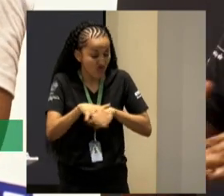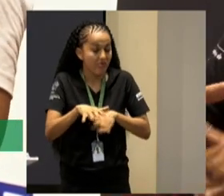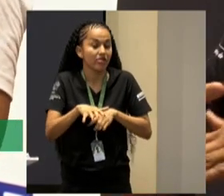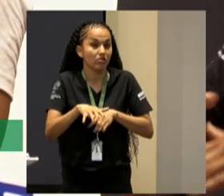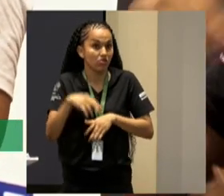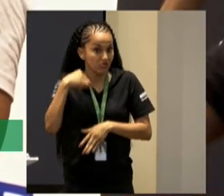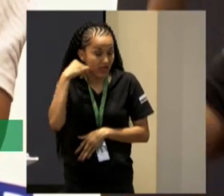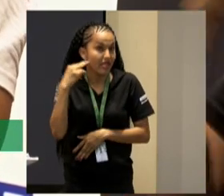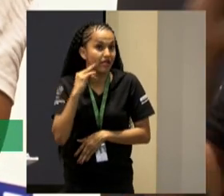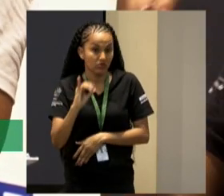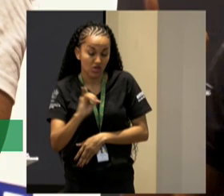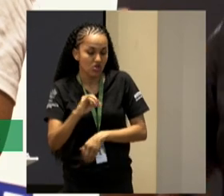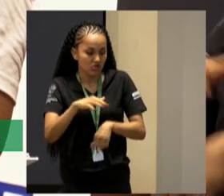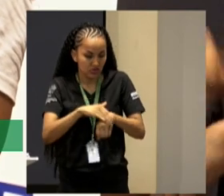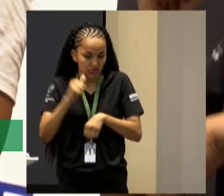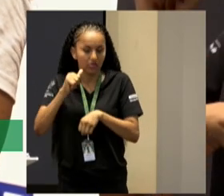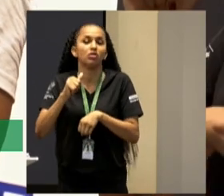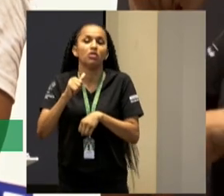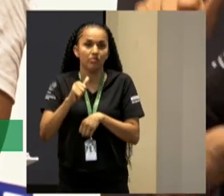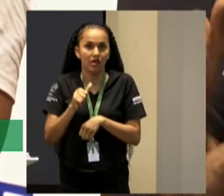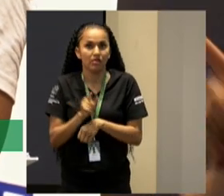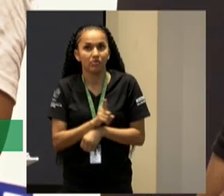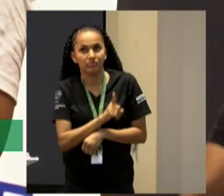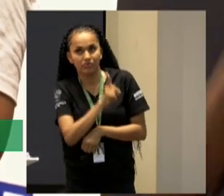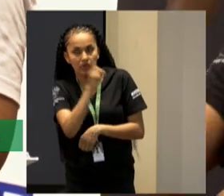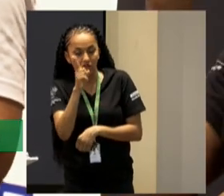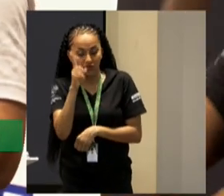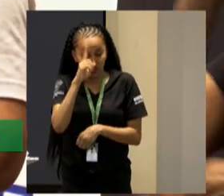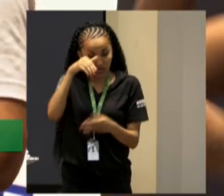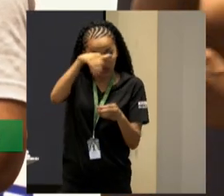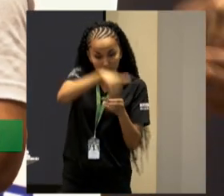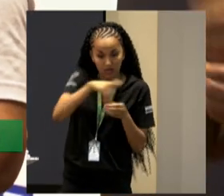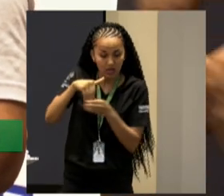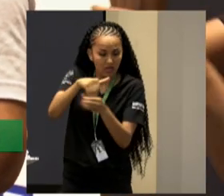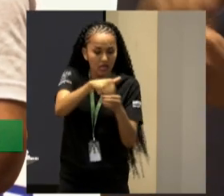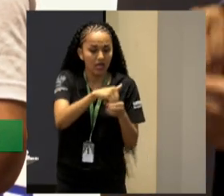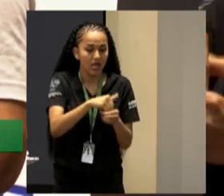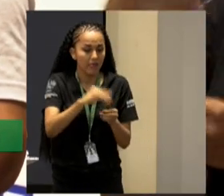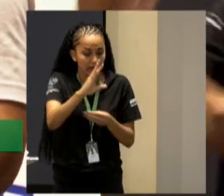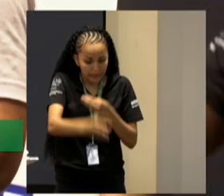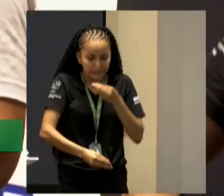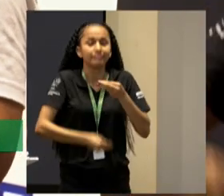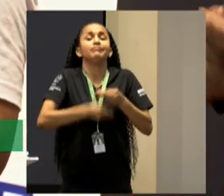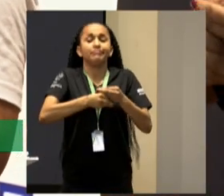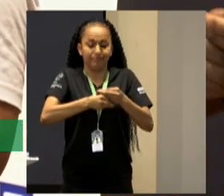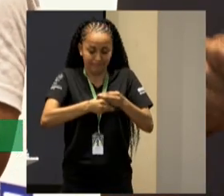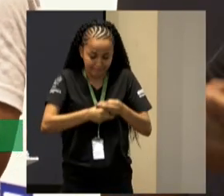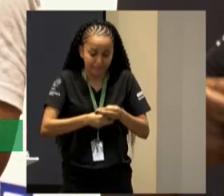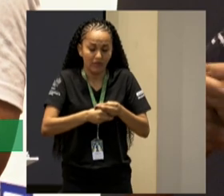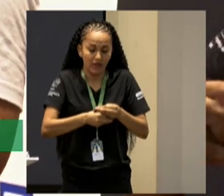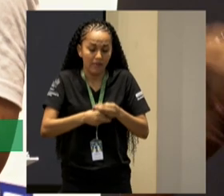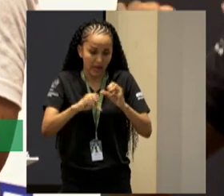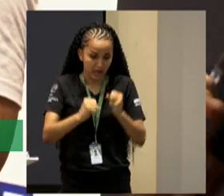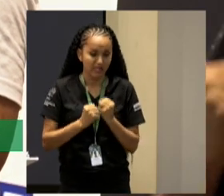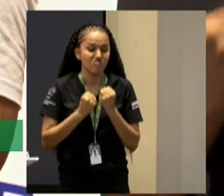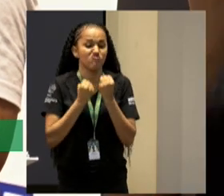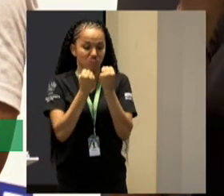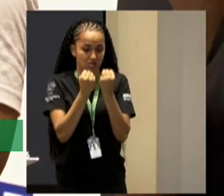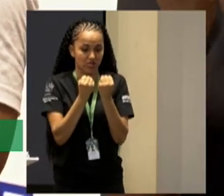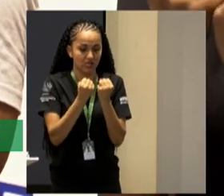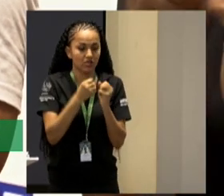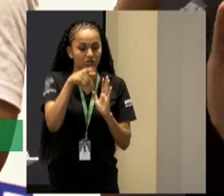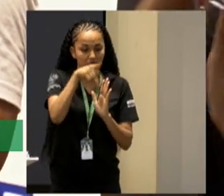Itajaí nos chama, aquela cidade, no dia da votação, para colaborar para a defesa do mesmo.